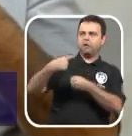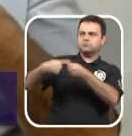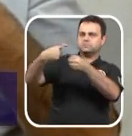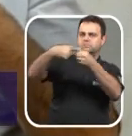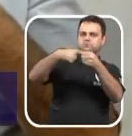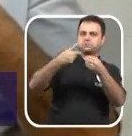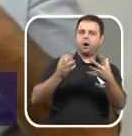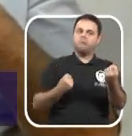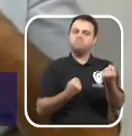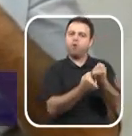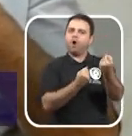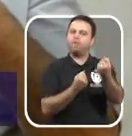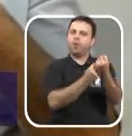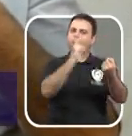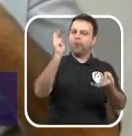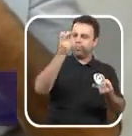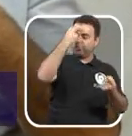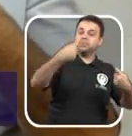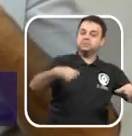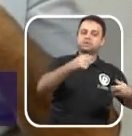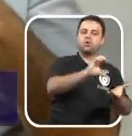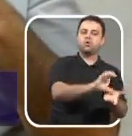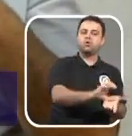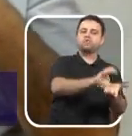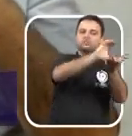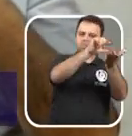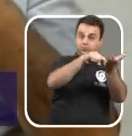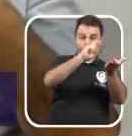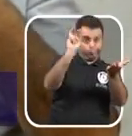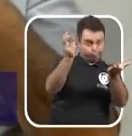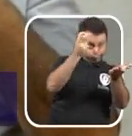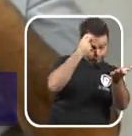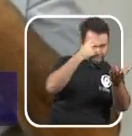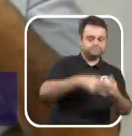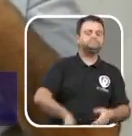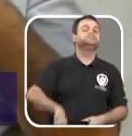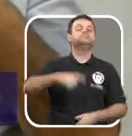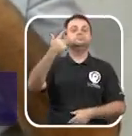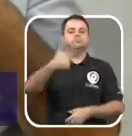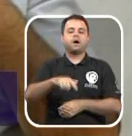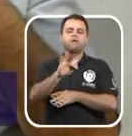Cultura, ele precisa ter Conselho Municipal Deliberativo, fundo